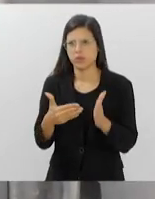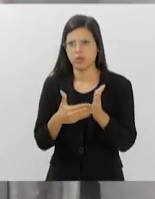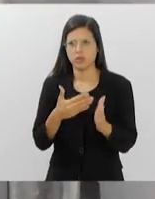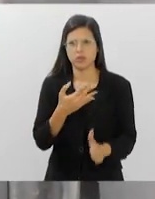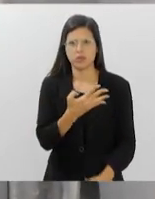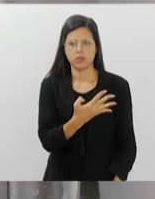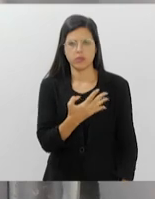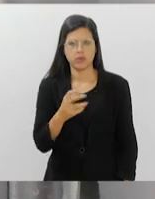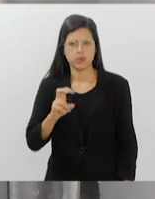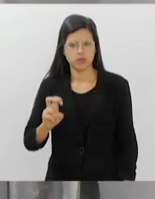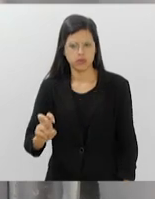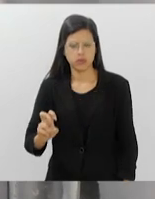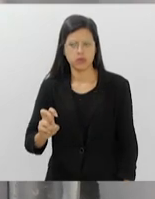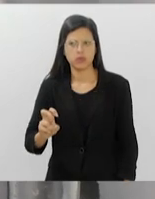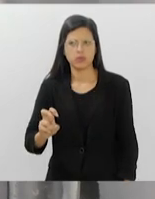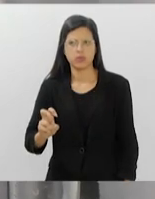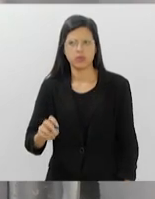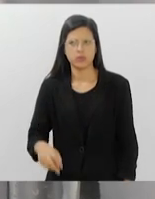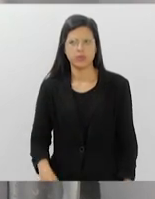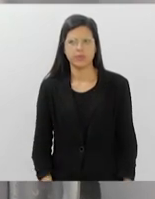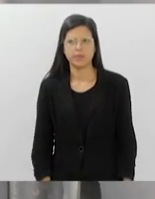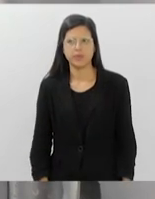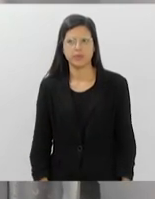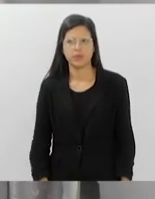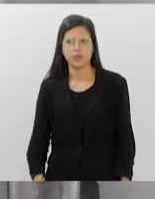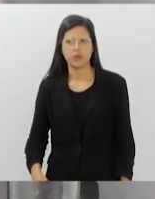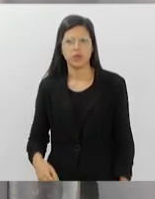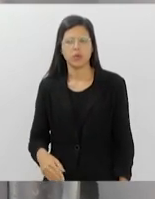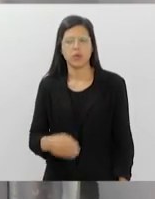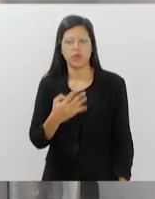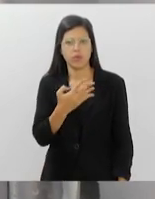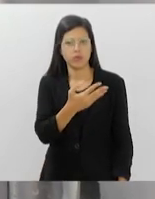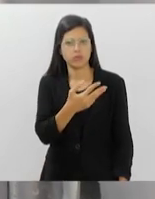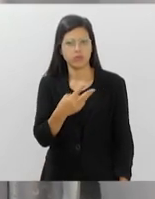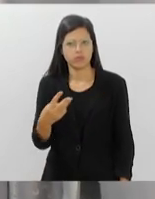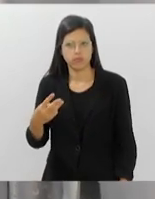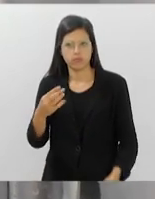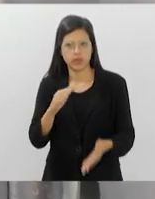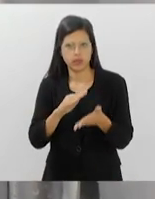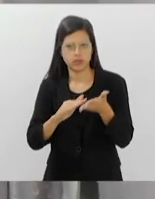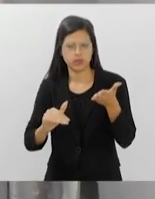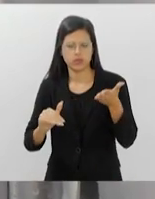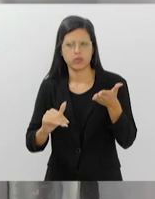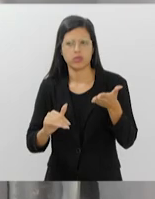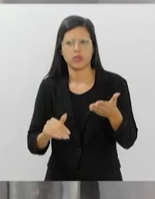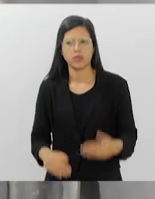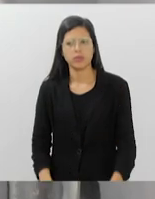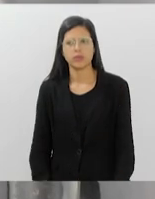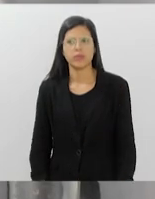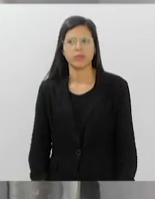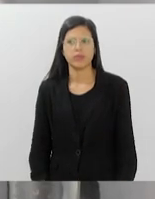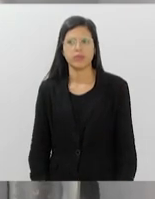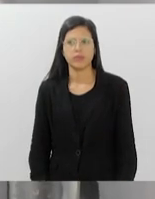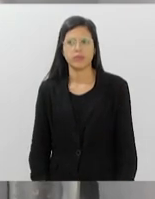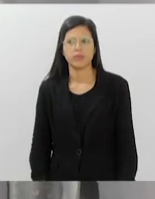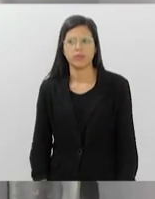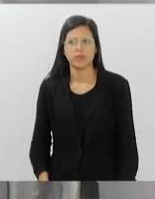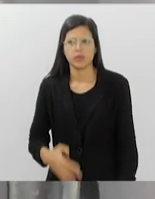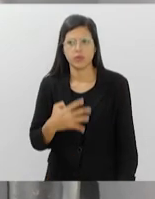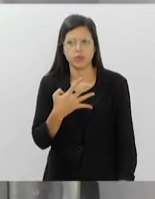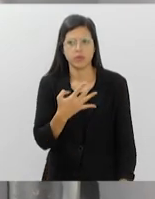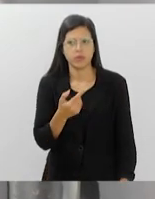ao 45, sendo que o 43 foi retirado de pauta. Além do